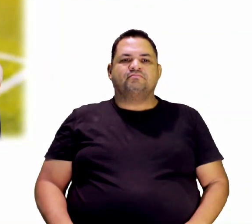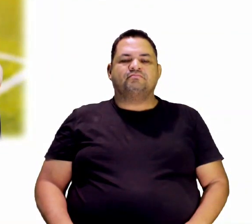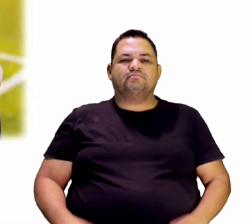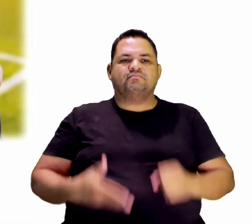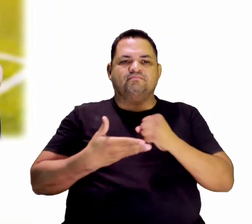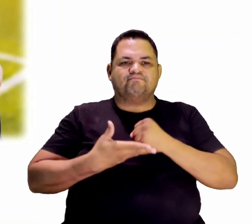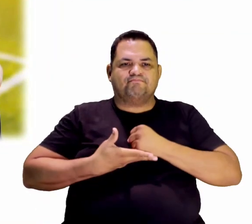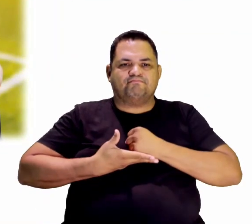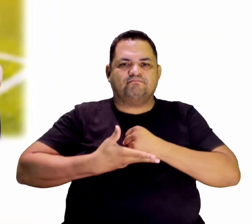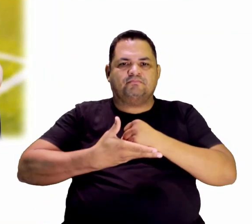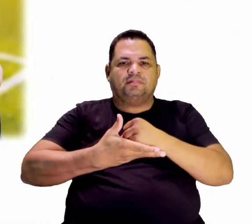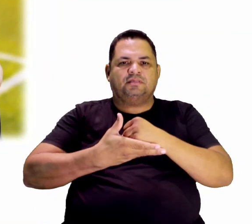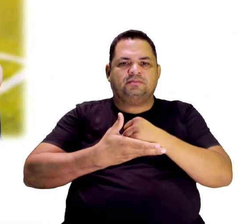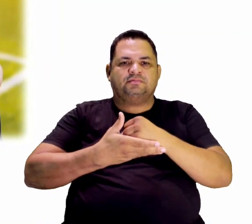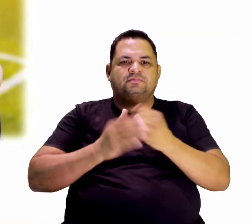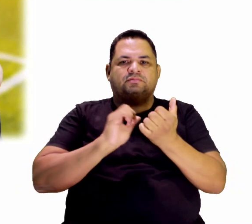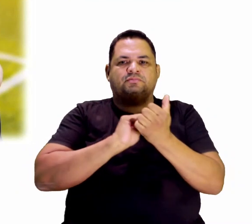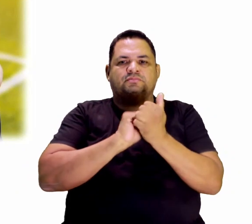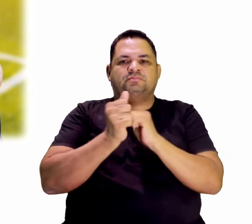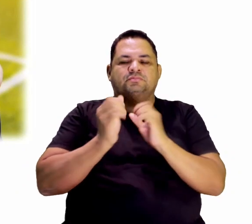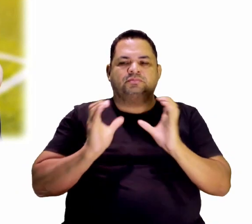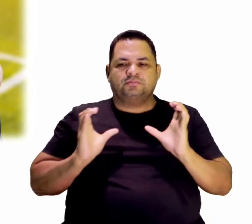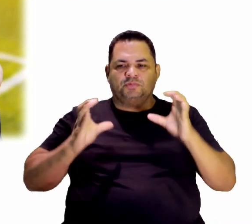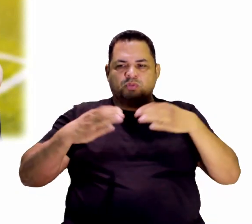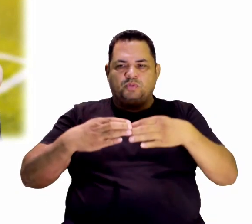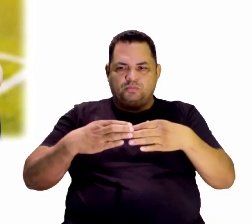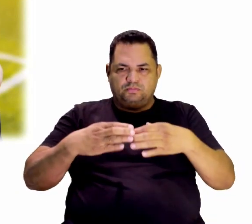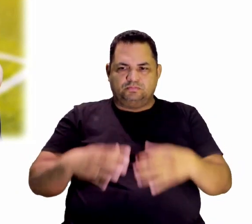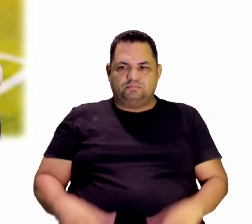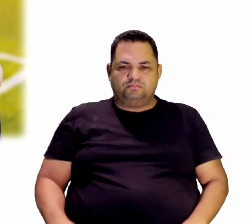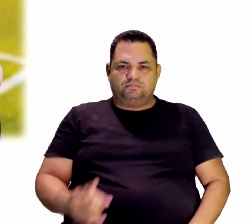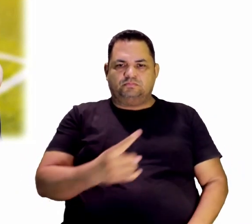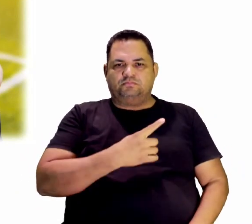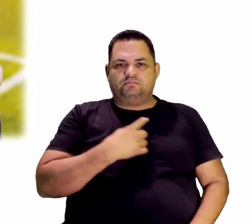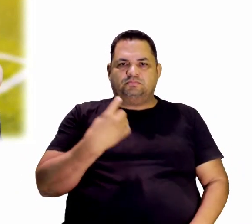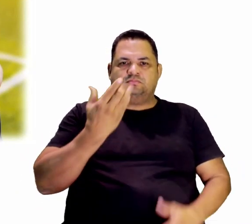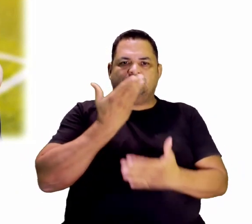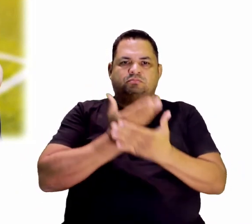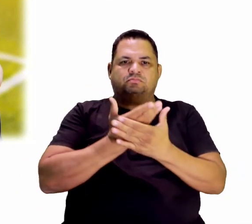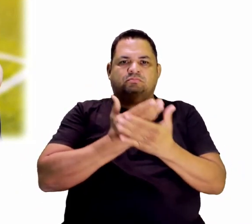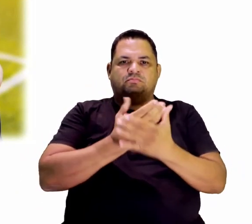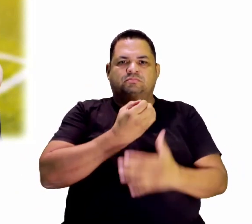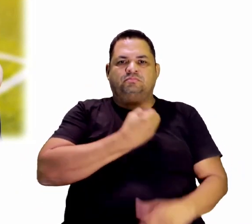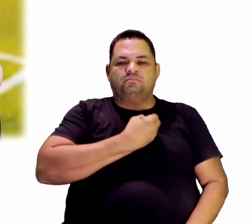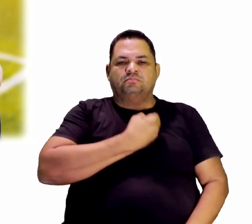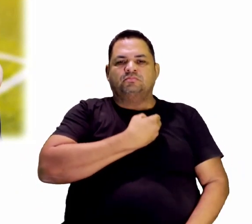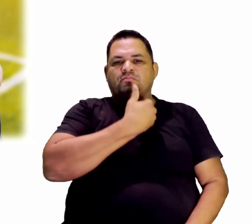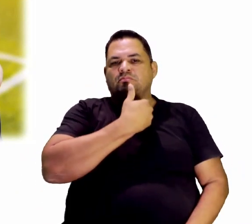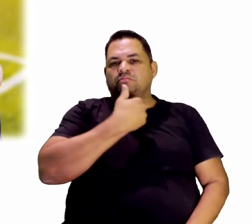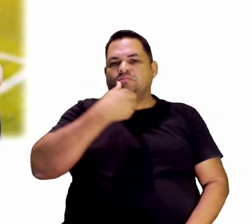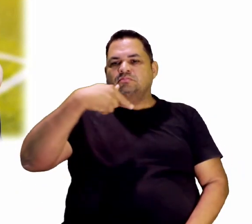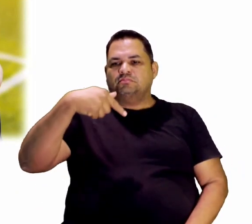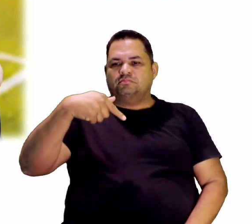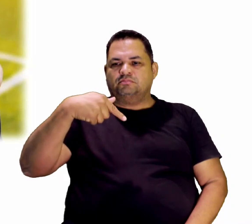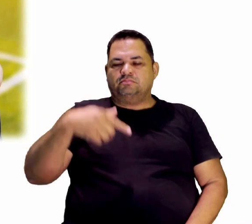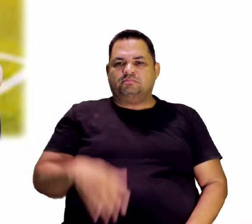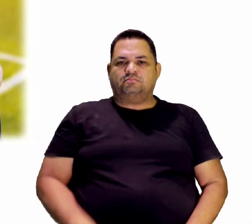e Mais, certo? Muitíssimo obrigada. Agora bora lá ver o que tem nessa aula de hoje e a nossa temática de